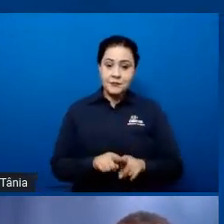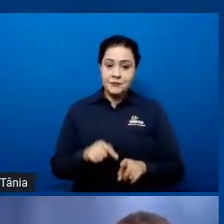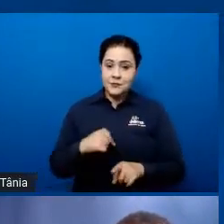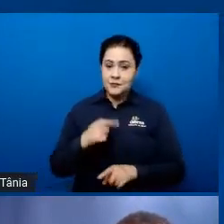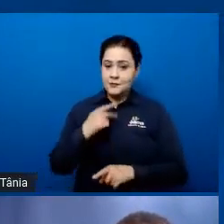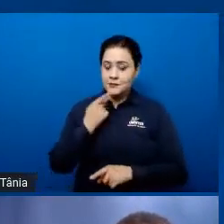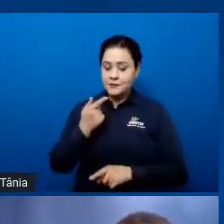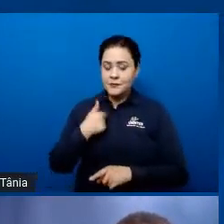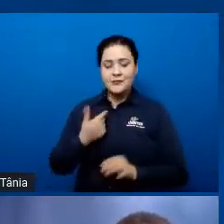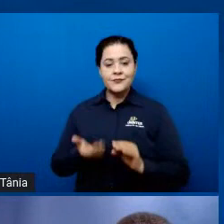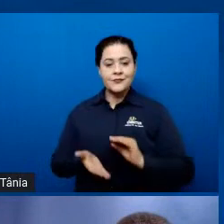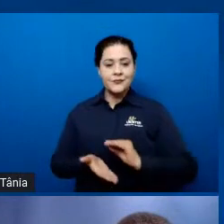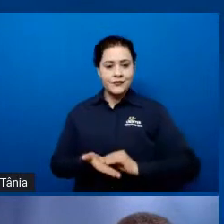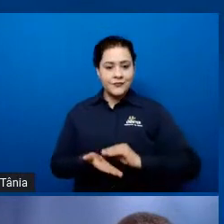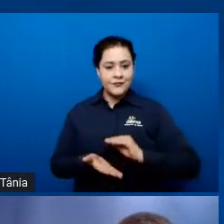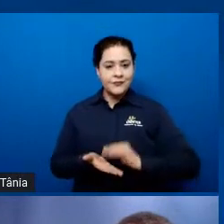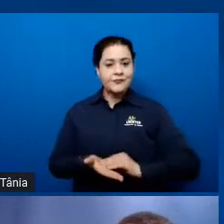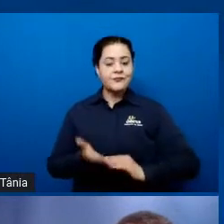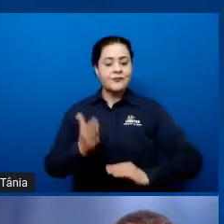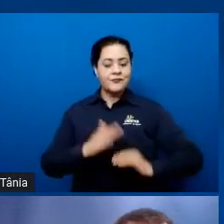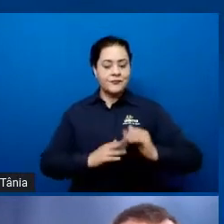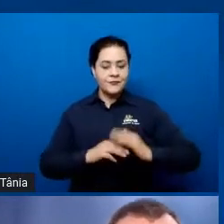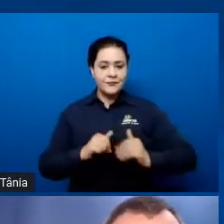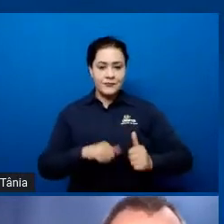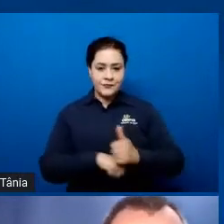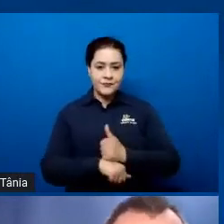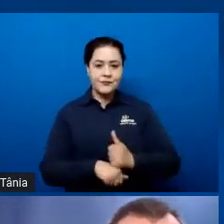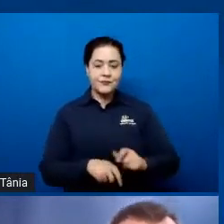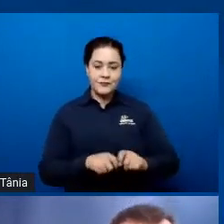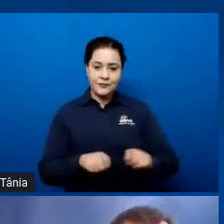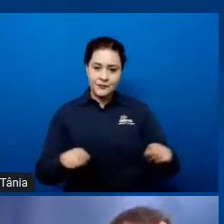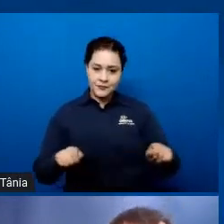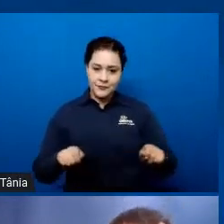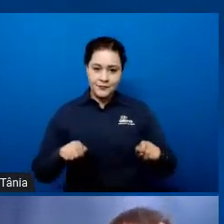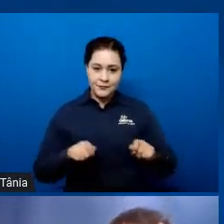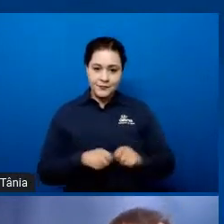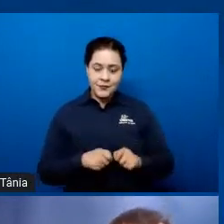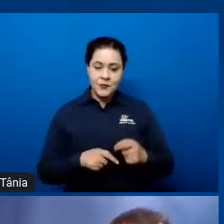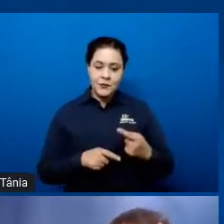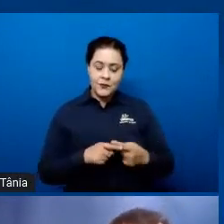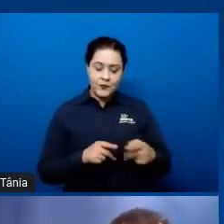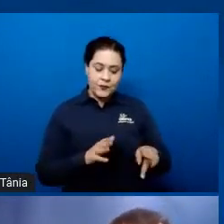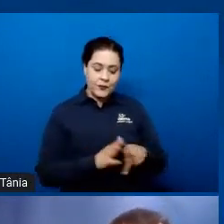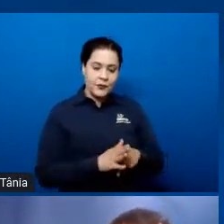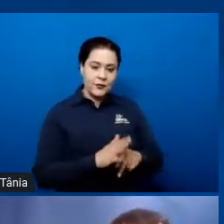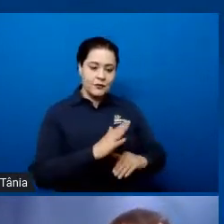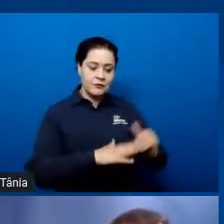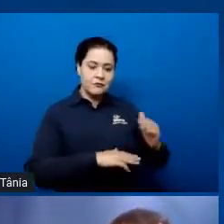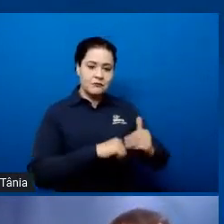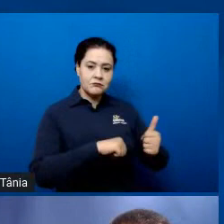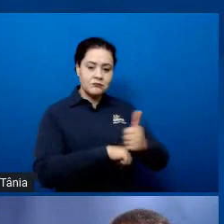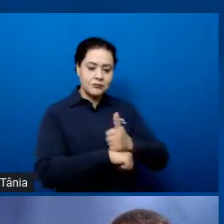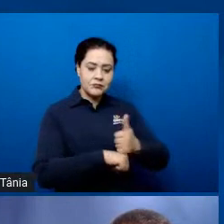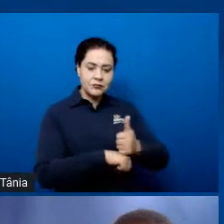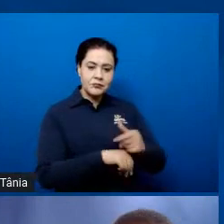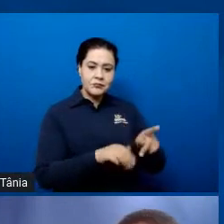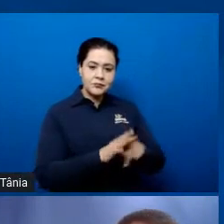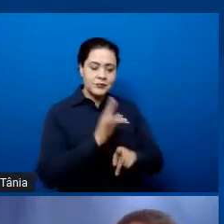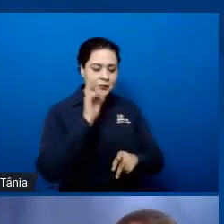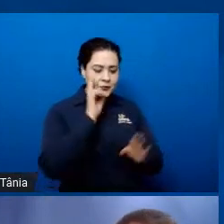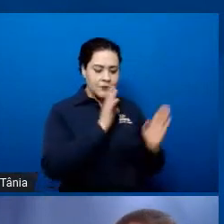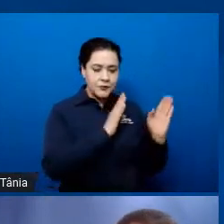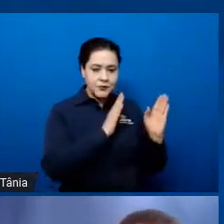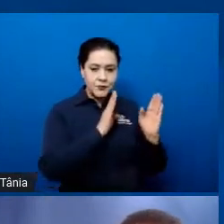uma carência enorme de profissionais da área para produção desse conteúdo aí. Tanto para produção de conteúdo da história, ali, formado